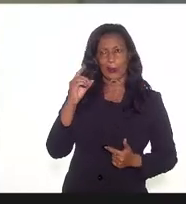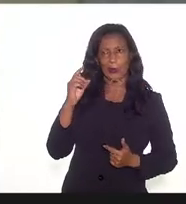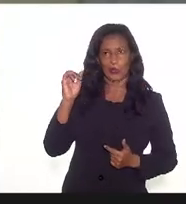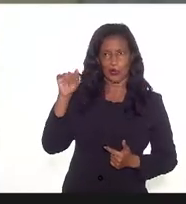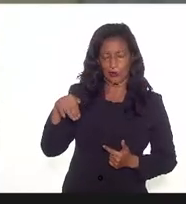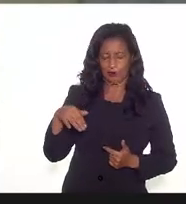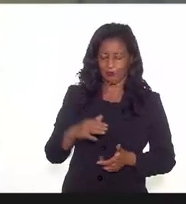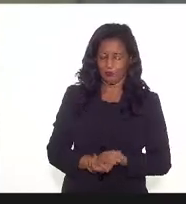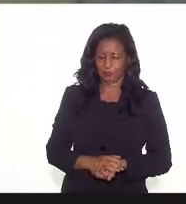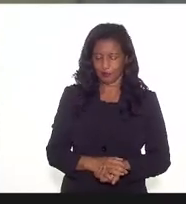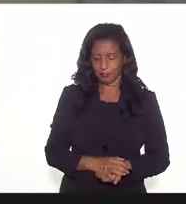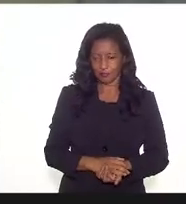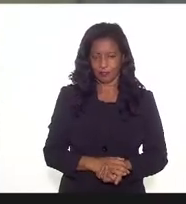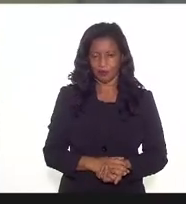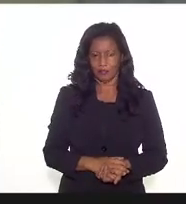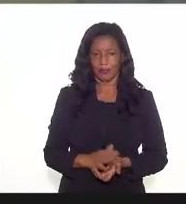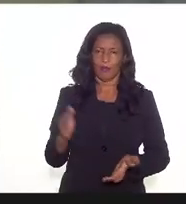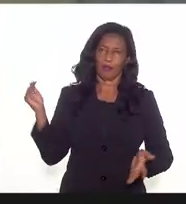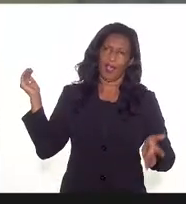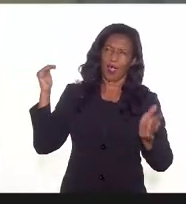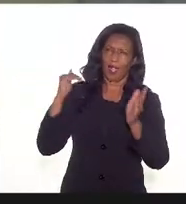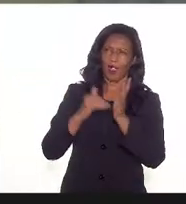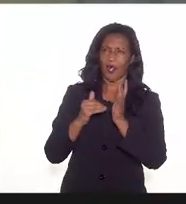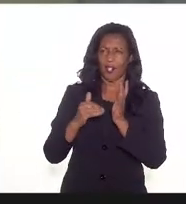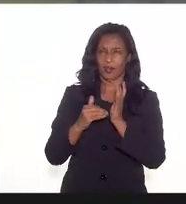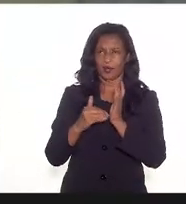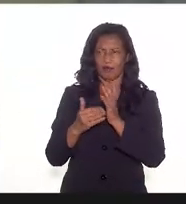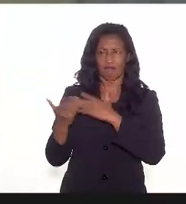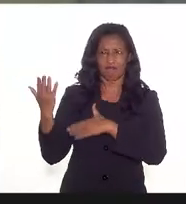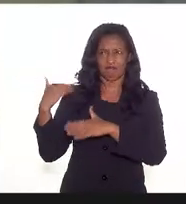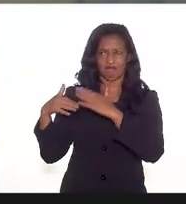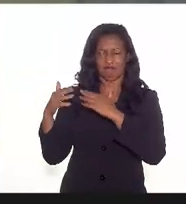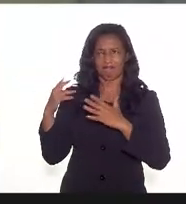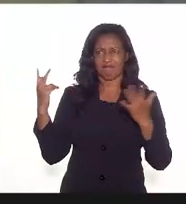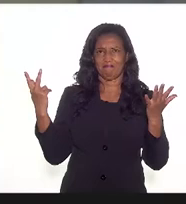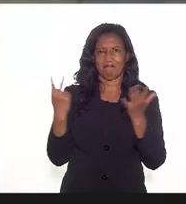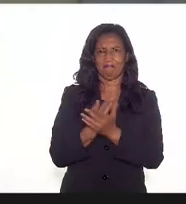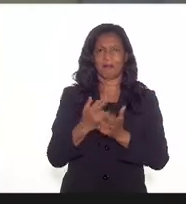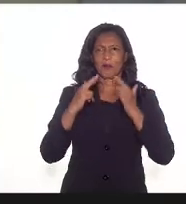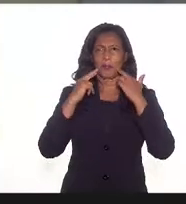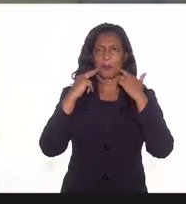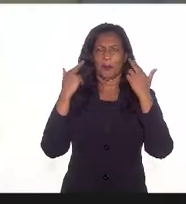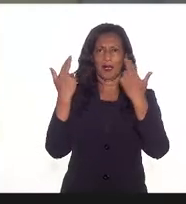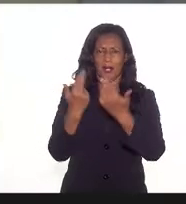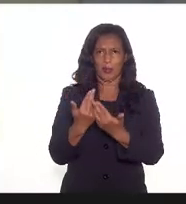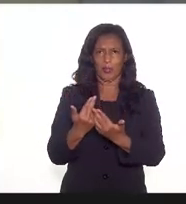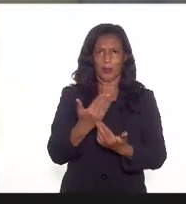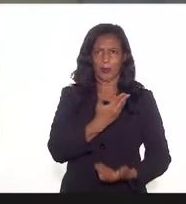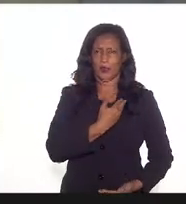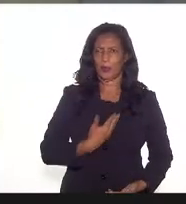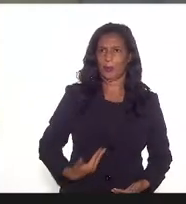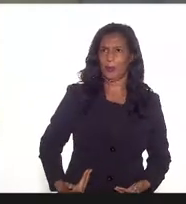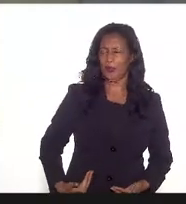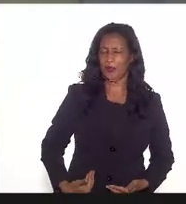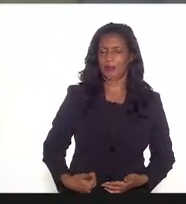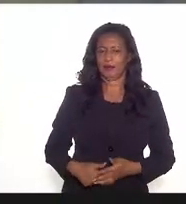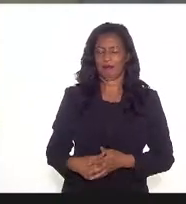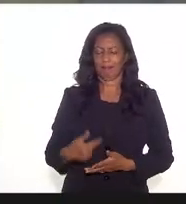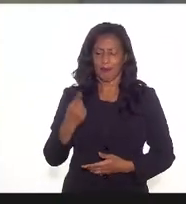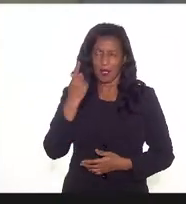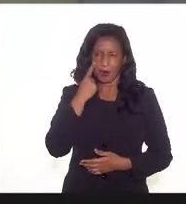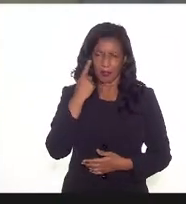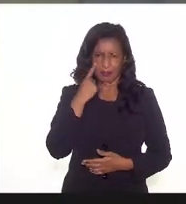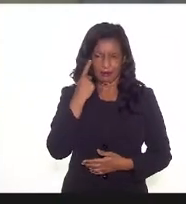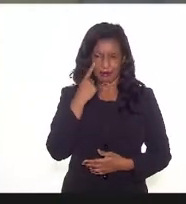a CODIM esteve submetida a uma audiência pública, eu verifiquei que a